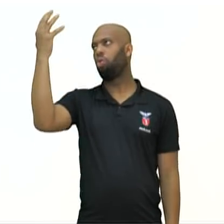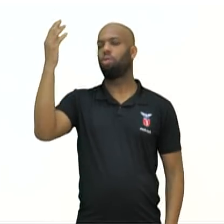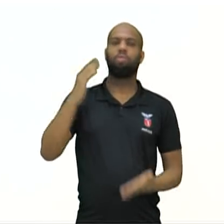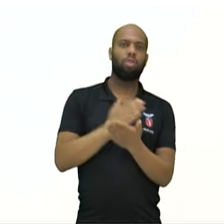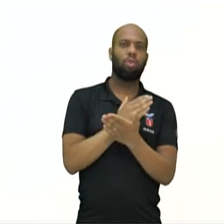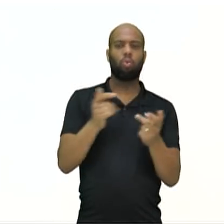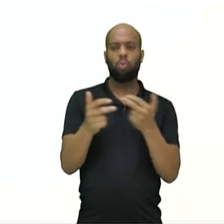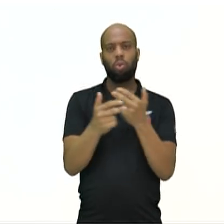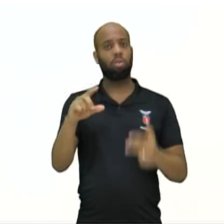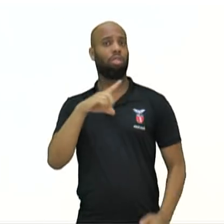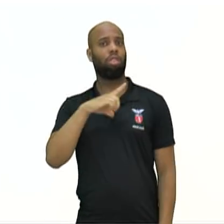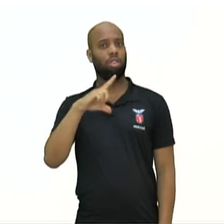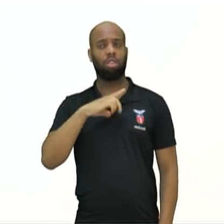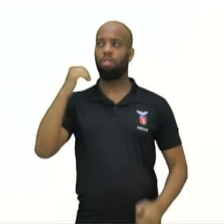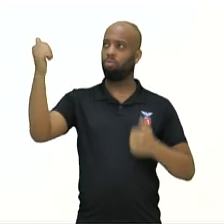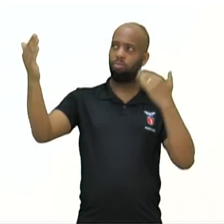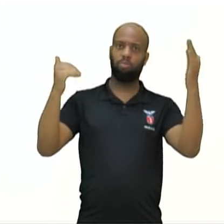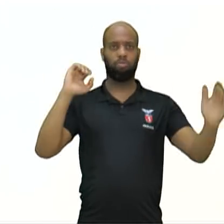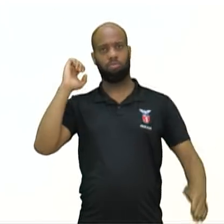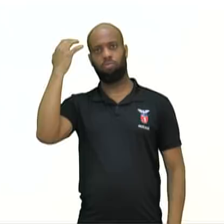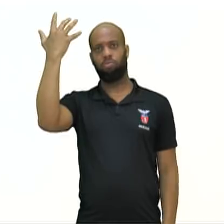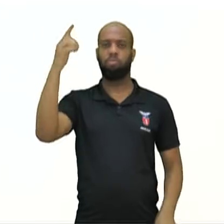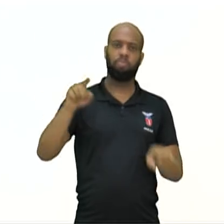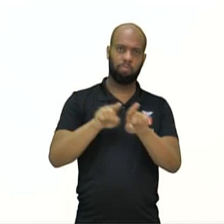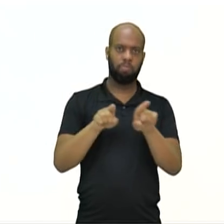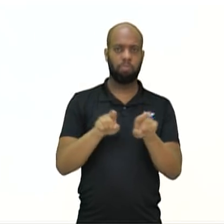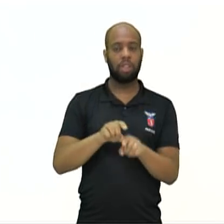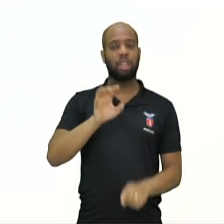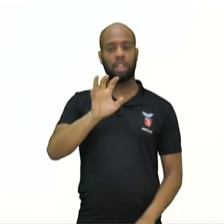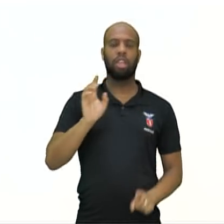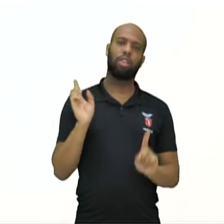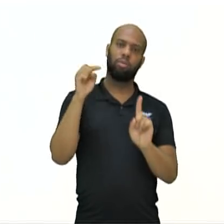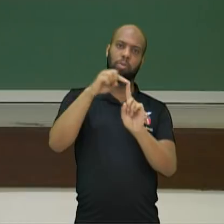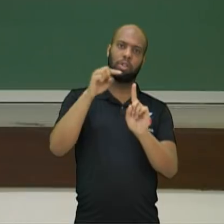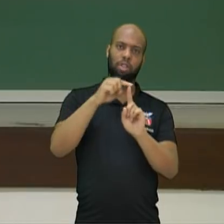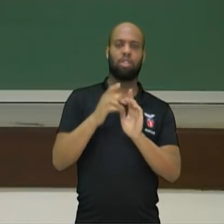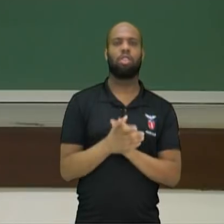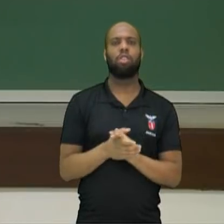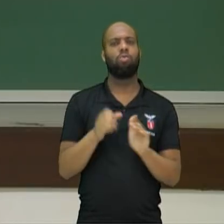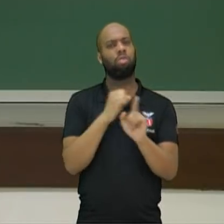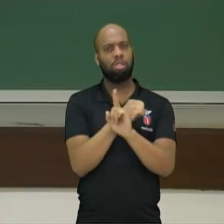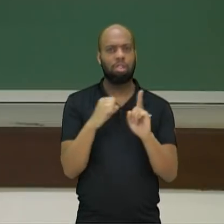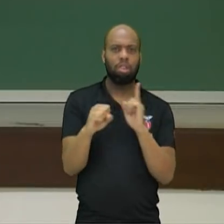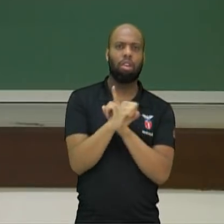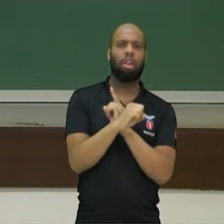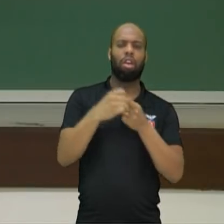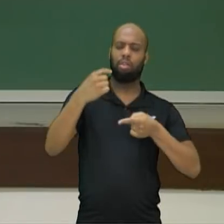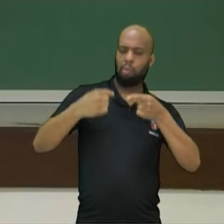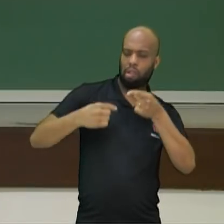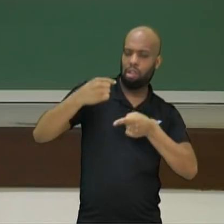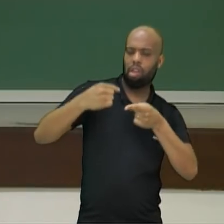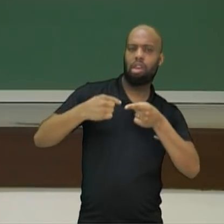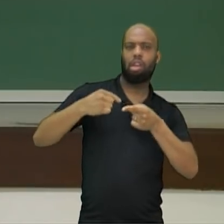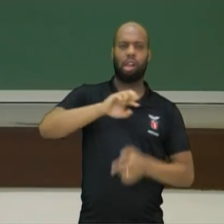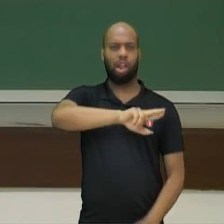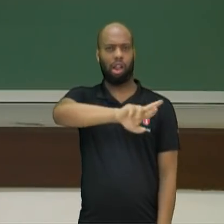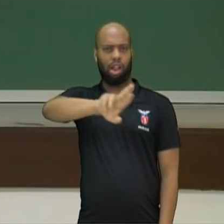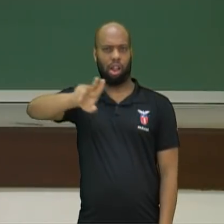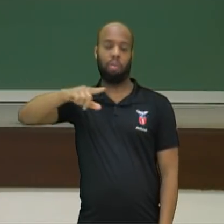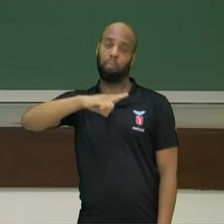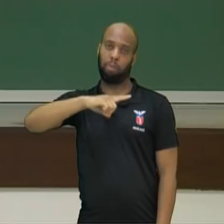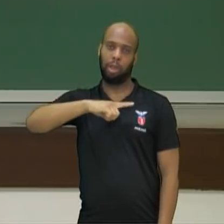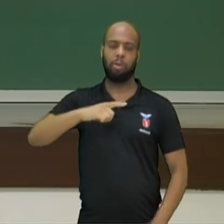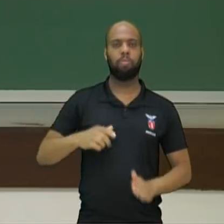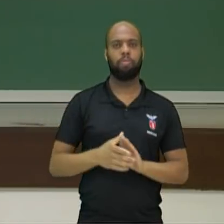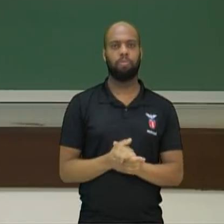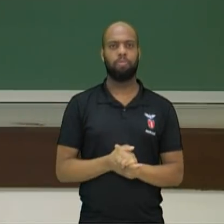que está aí afora acontecendo, né? Ou social, político e outras coisas